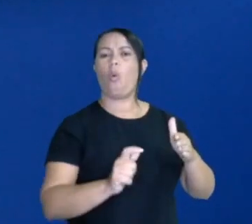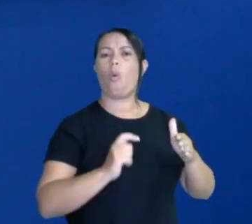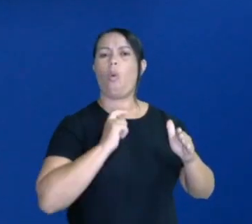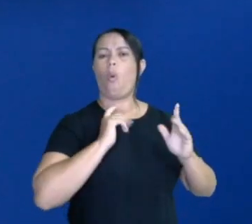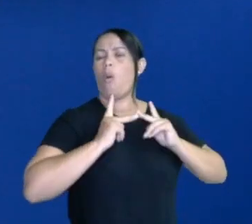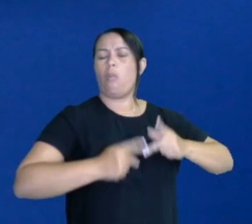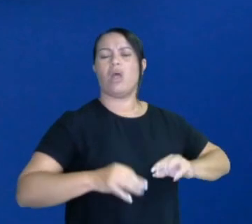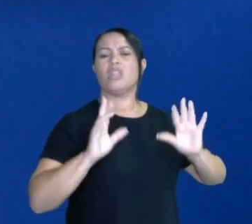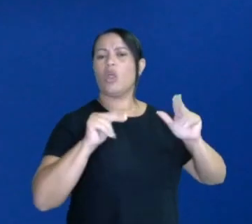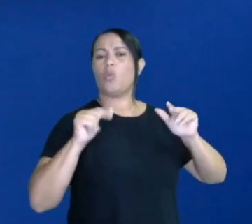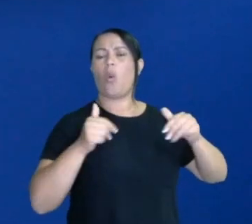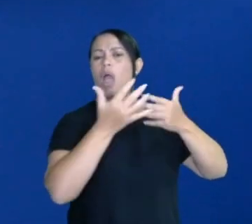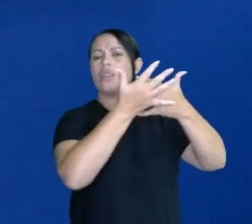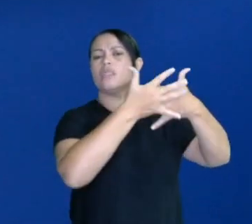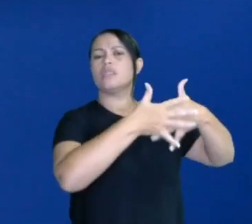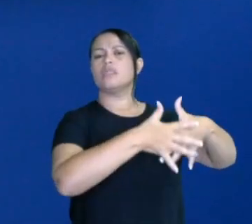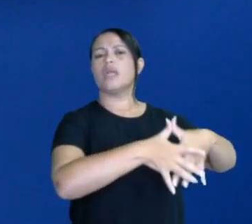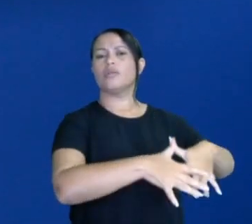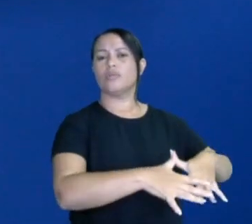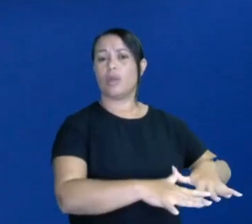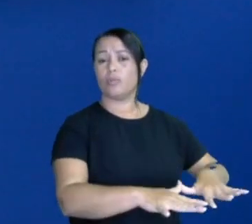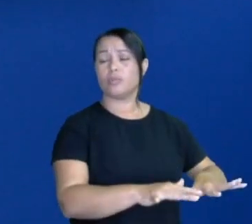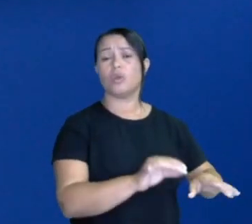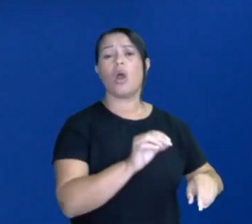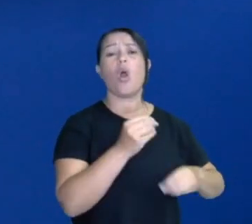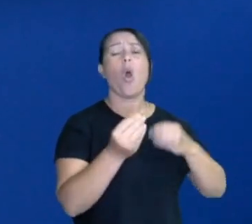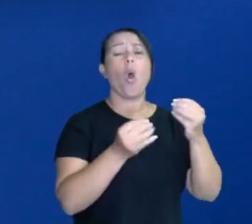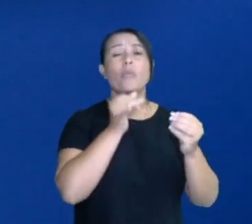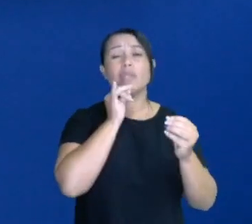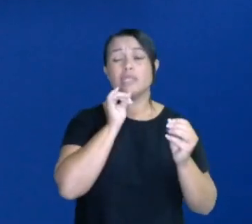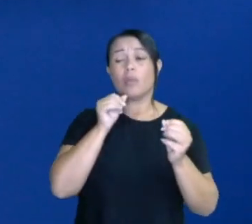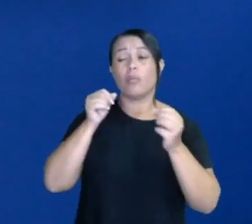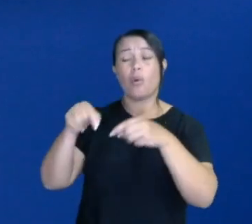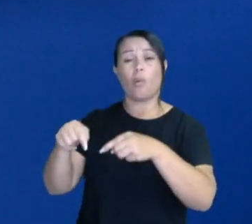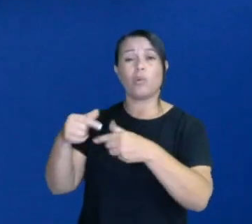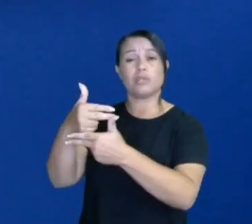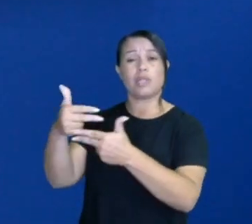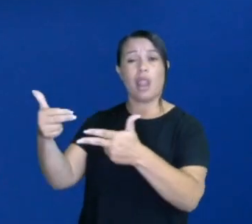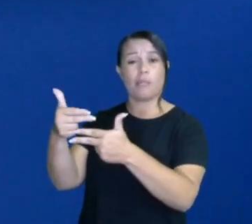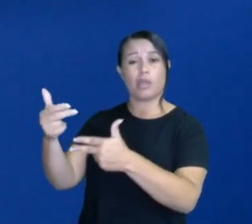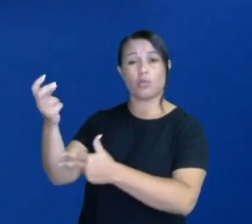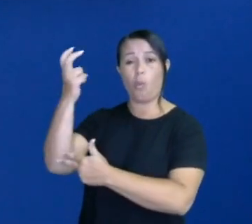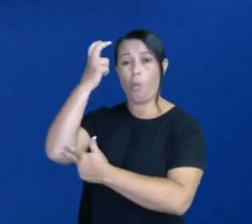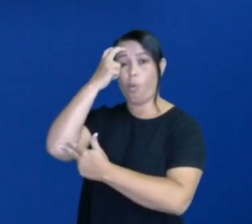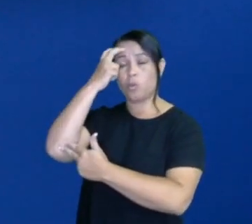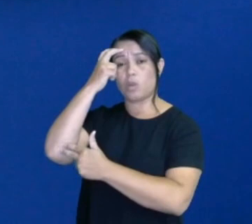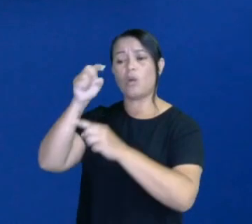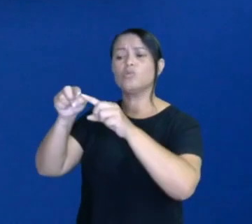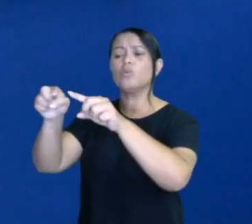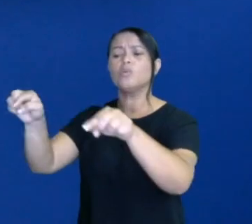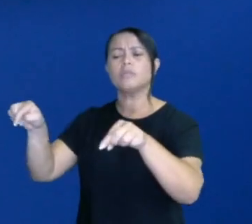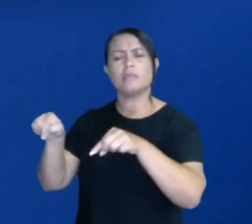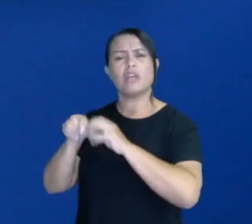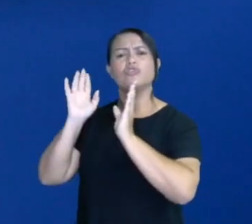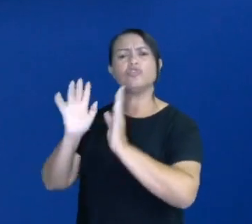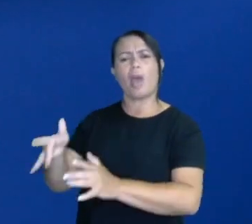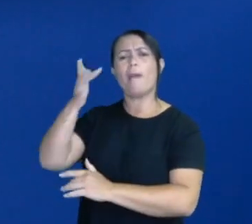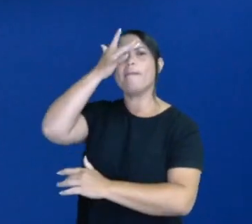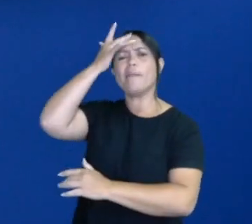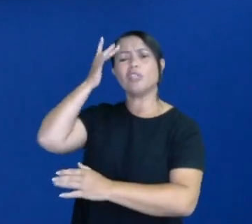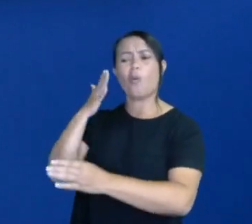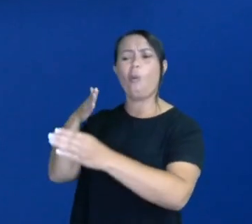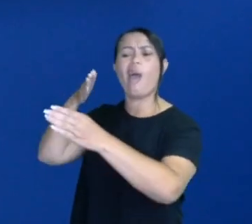considerados elementos naturais. Os elementos culturais são os espaços que o ser